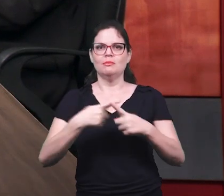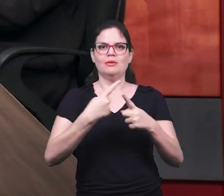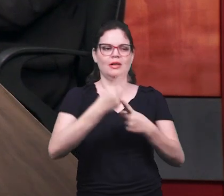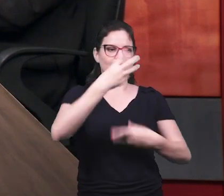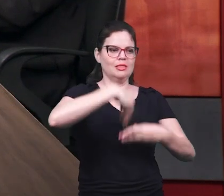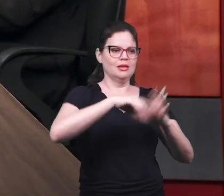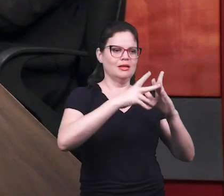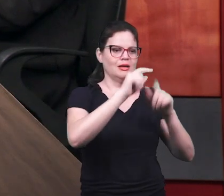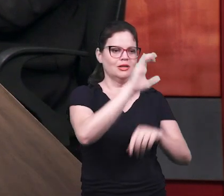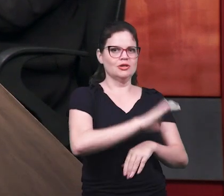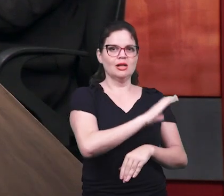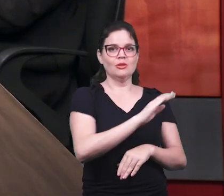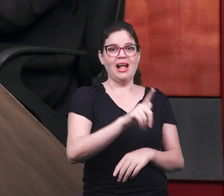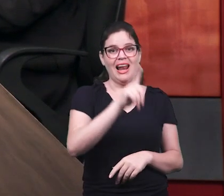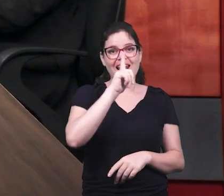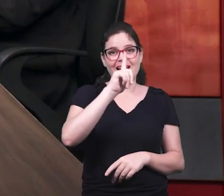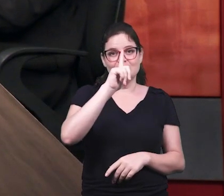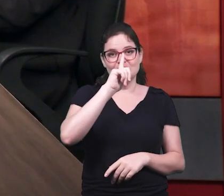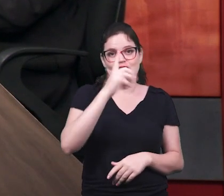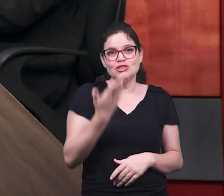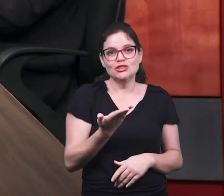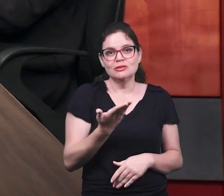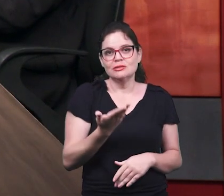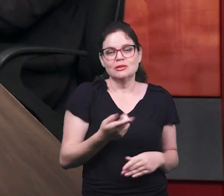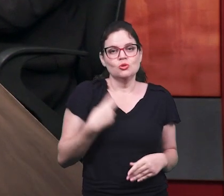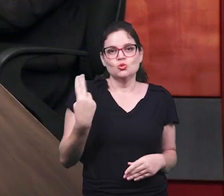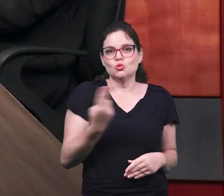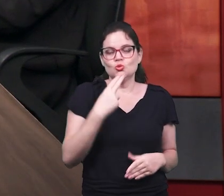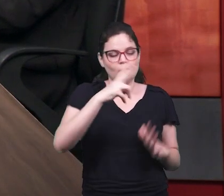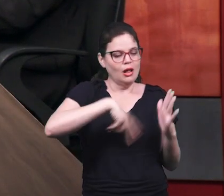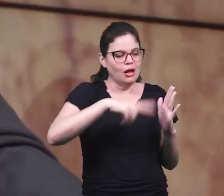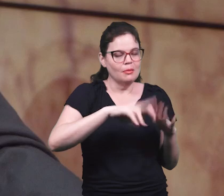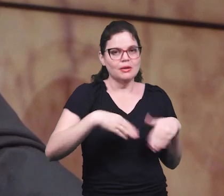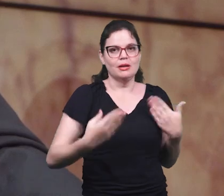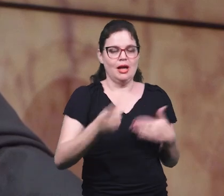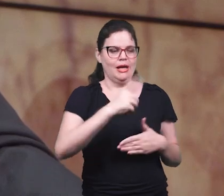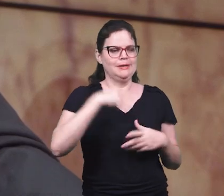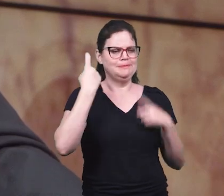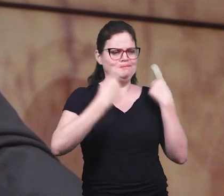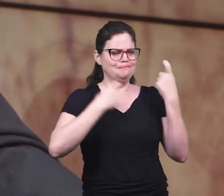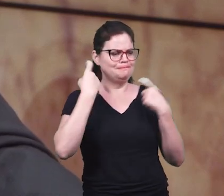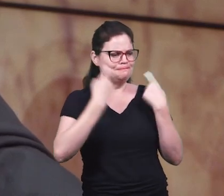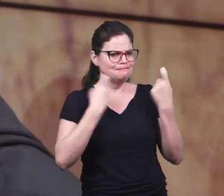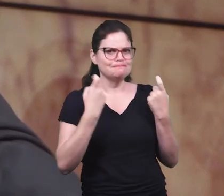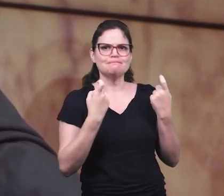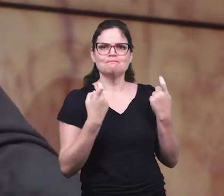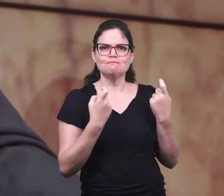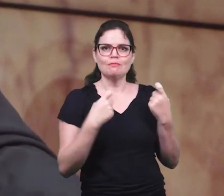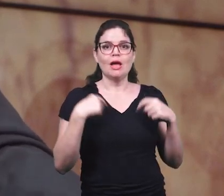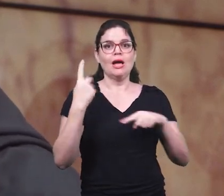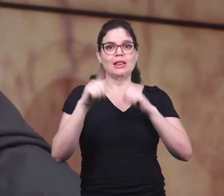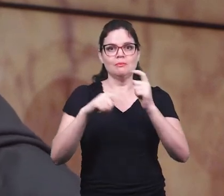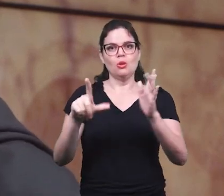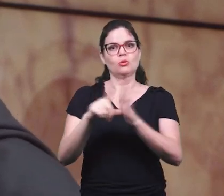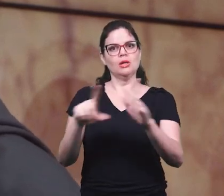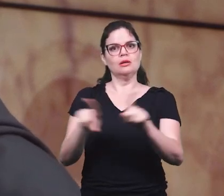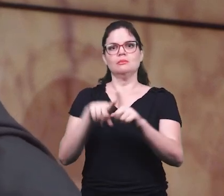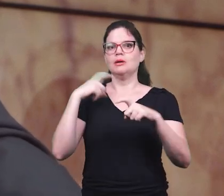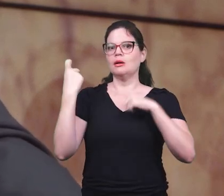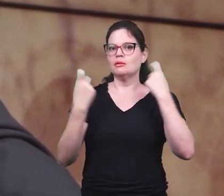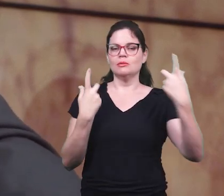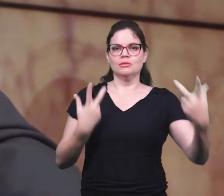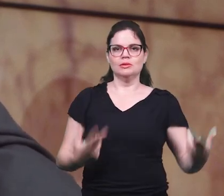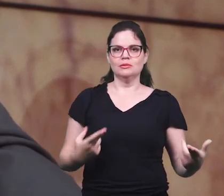né? E as pessoas não tinham acesso à palavra, então eles tinham essa preocupação. A preocupação que veio depois com Lutero lá, e já tinham antes também, né? Do Lutero,